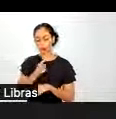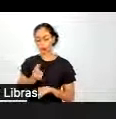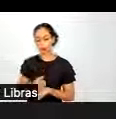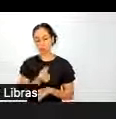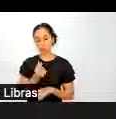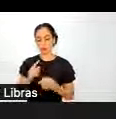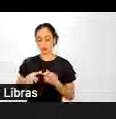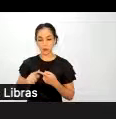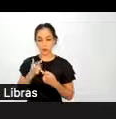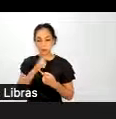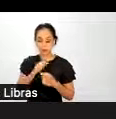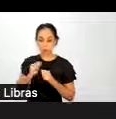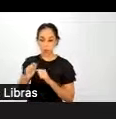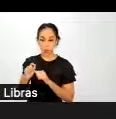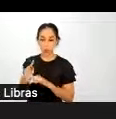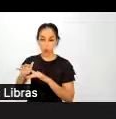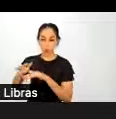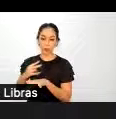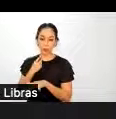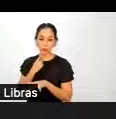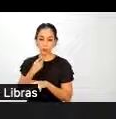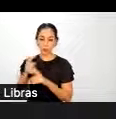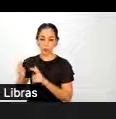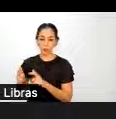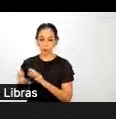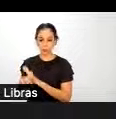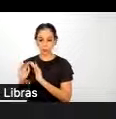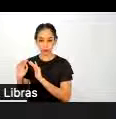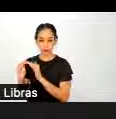vazias, subutilizadas e degradadas de favelas.